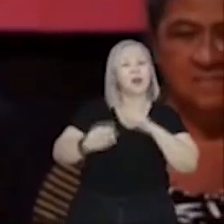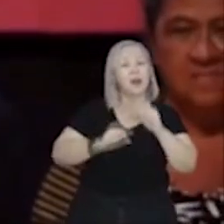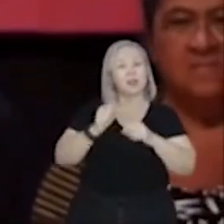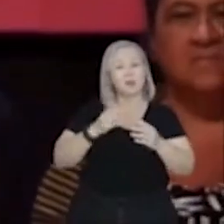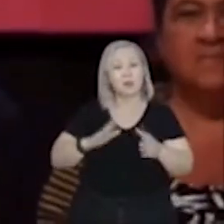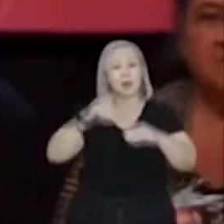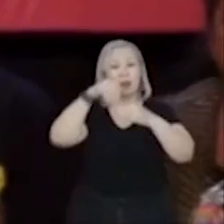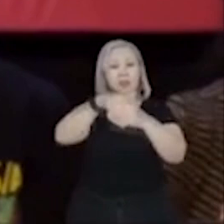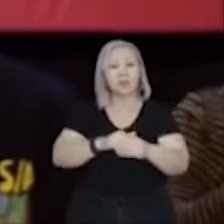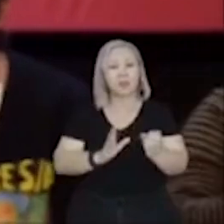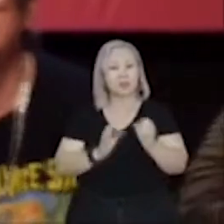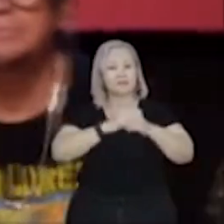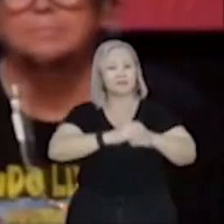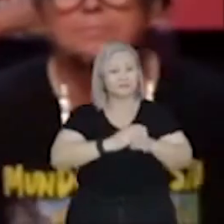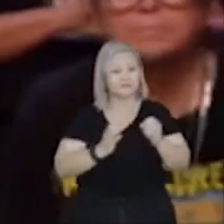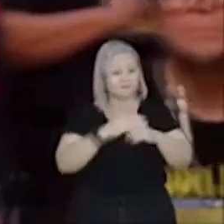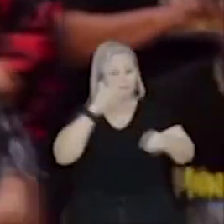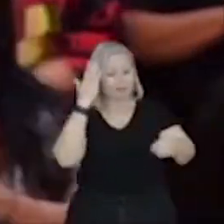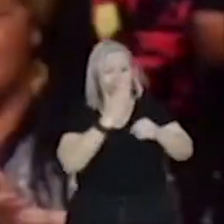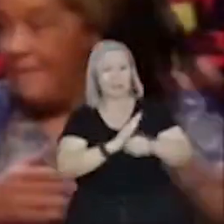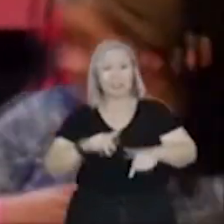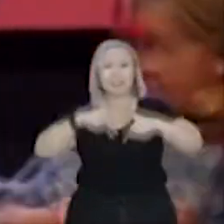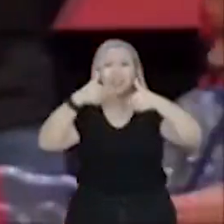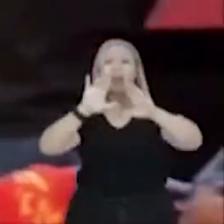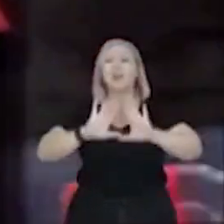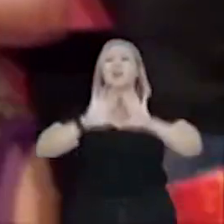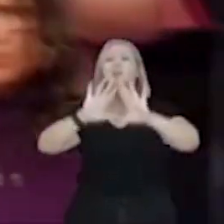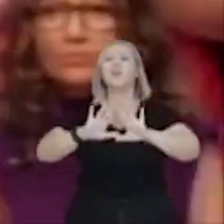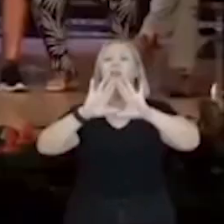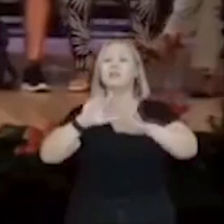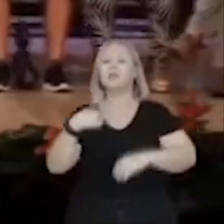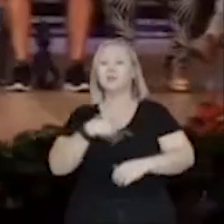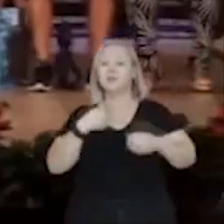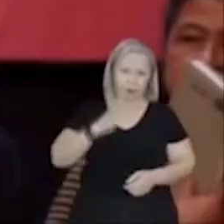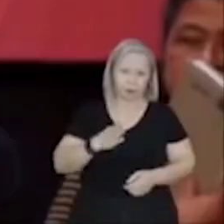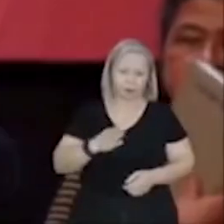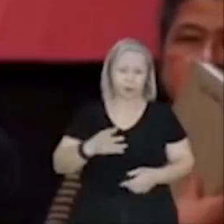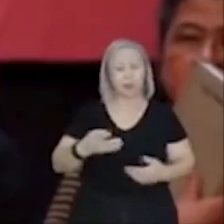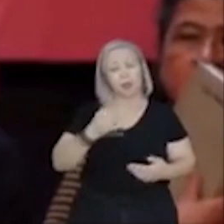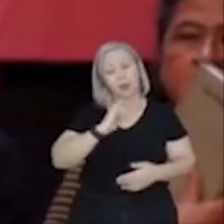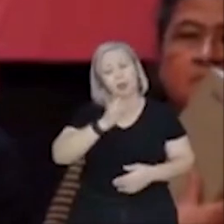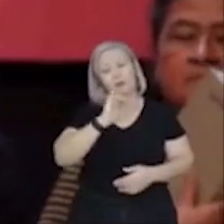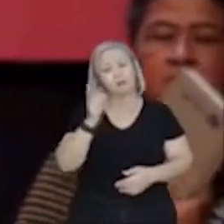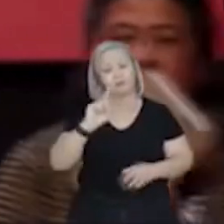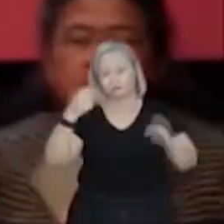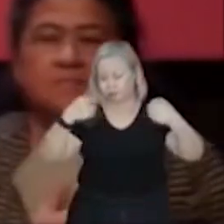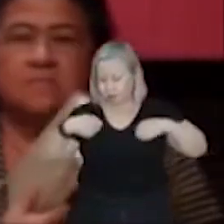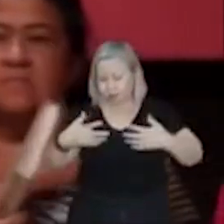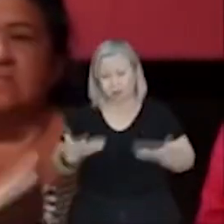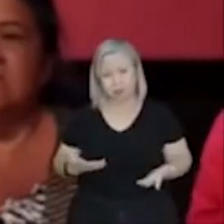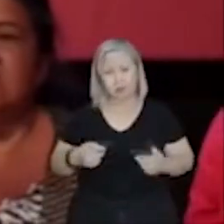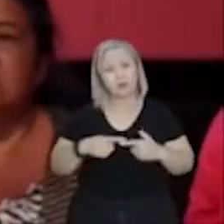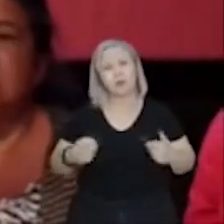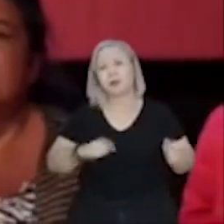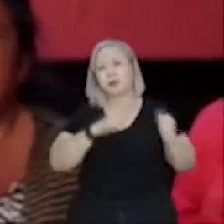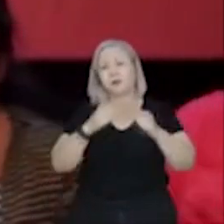por todos os lados e que nós precisamos derrotar para recuperar a democracia. Eu poderia guardar